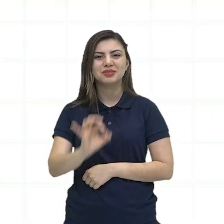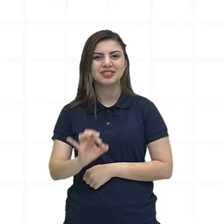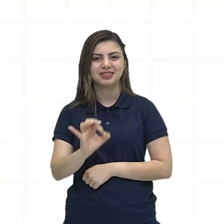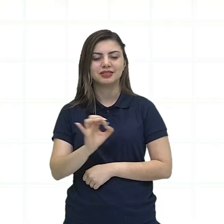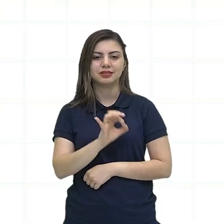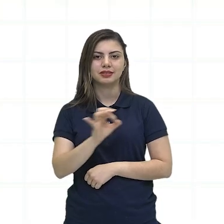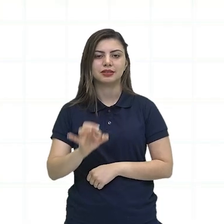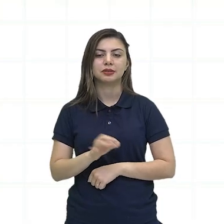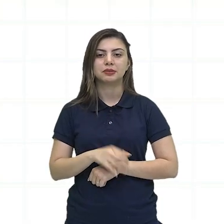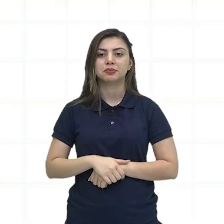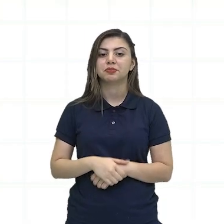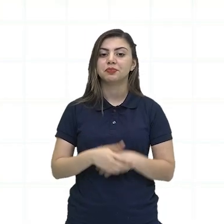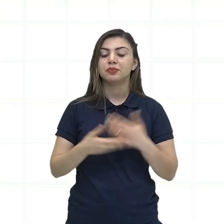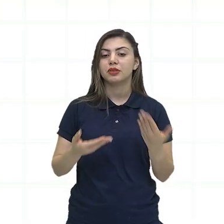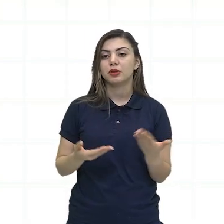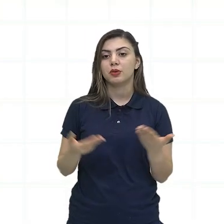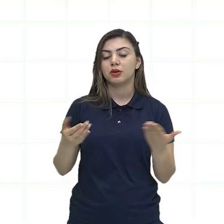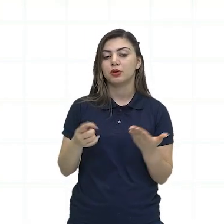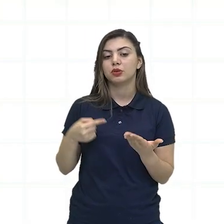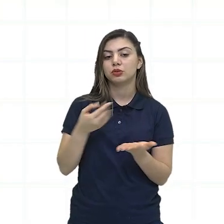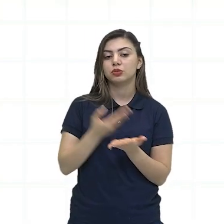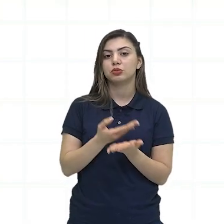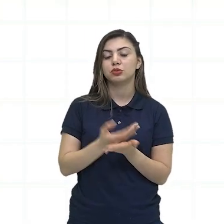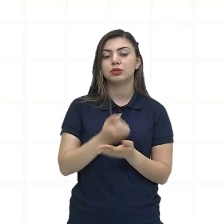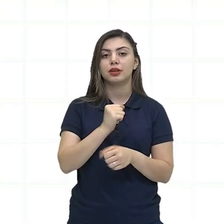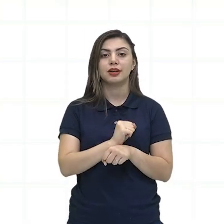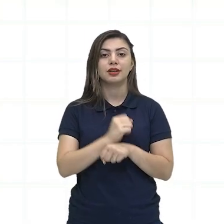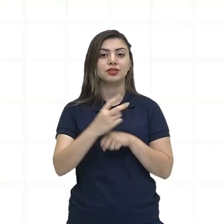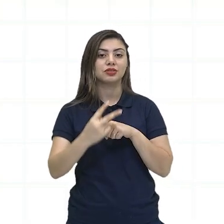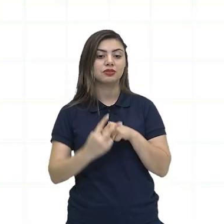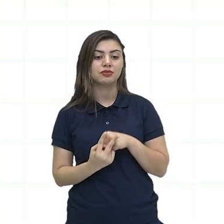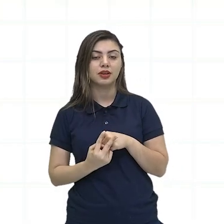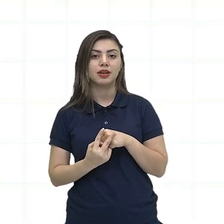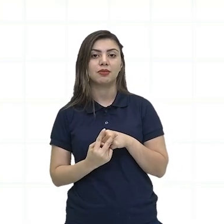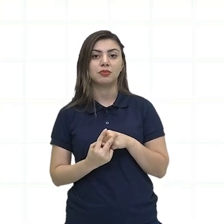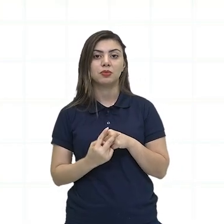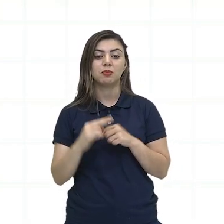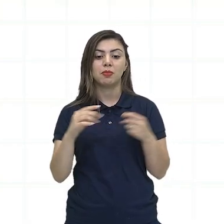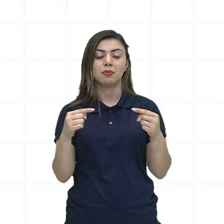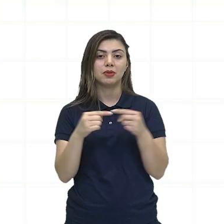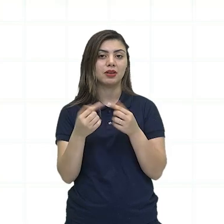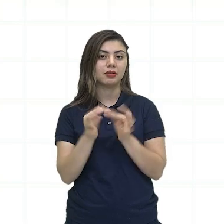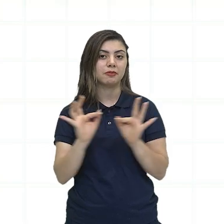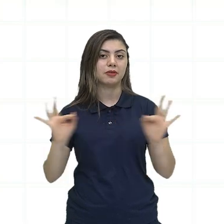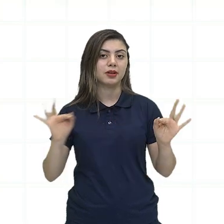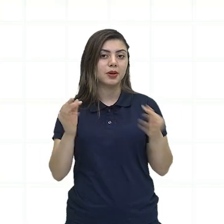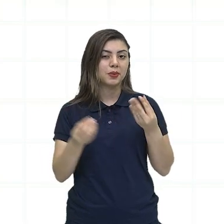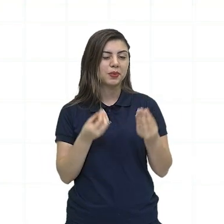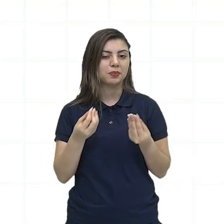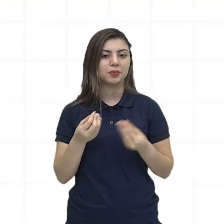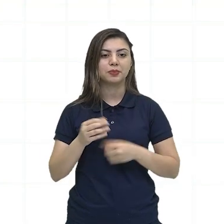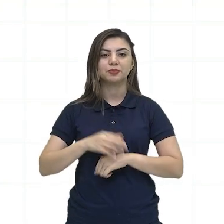aí nós vamos ver esses advérbios em frases. Vamos lá.